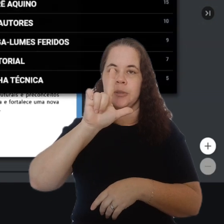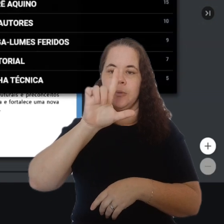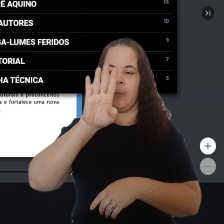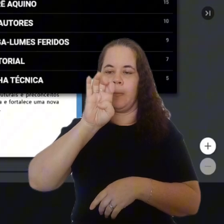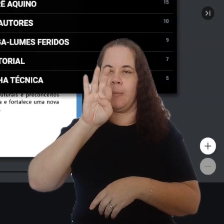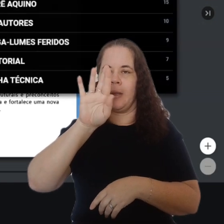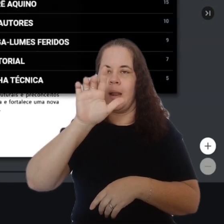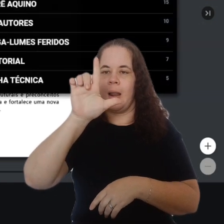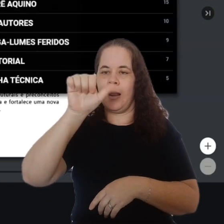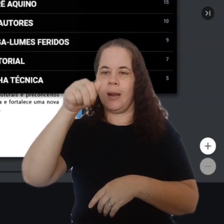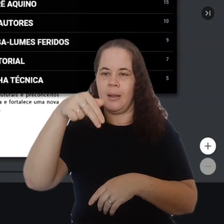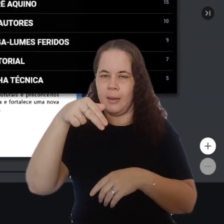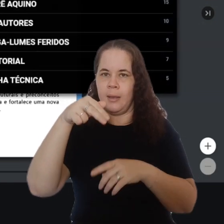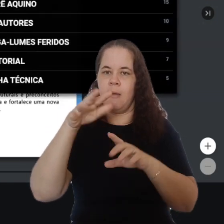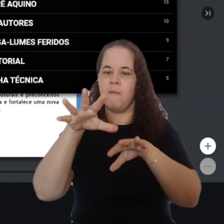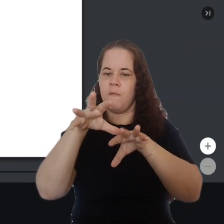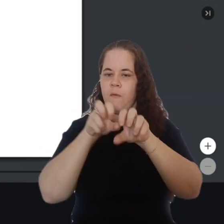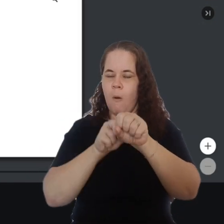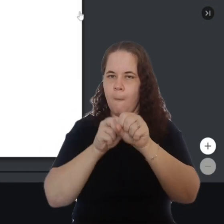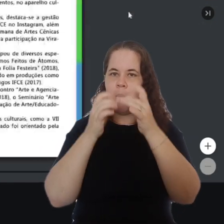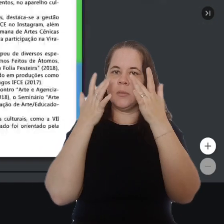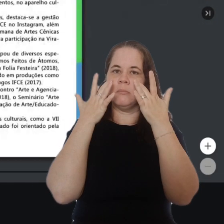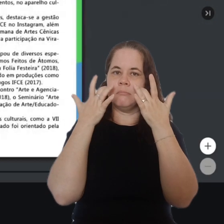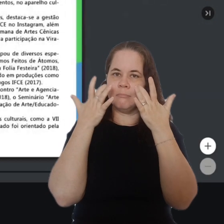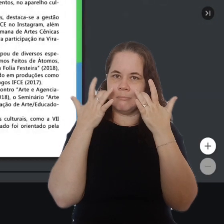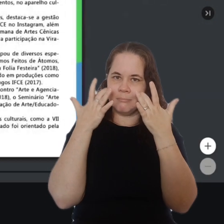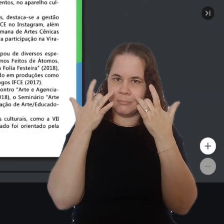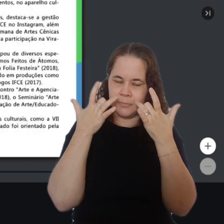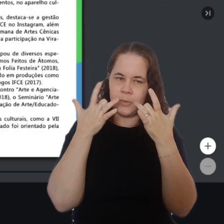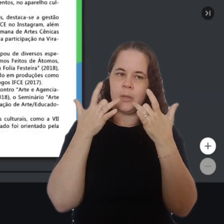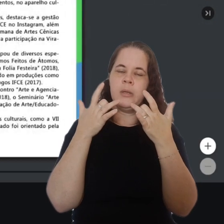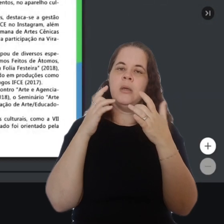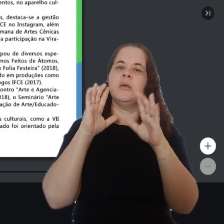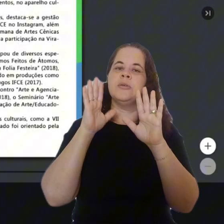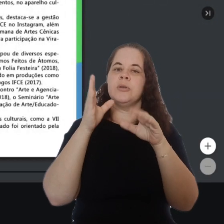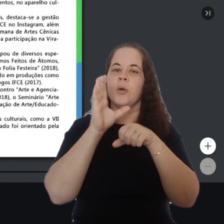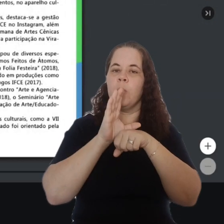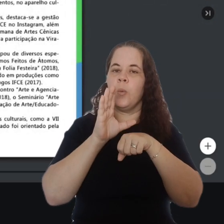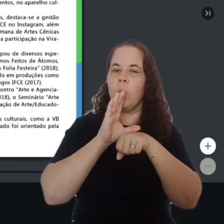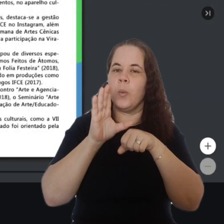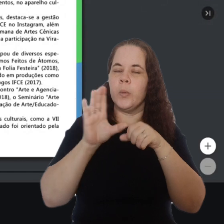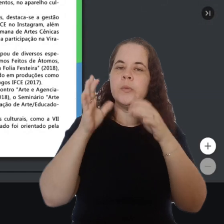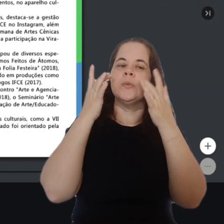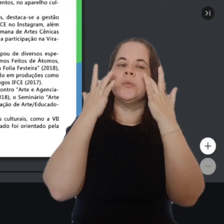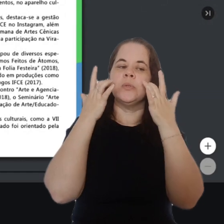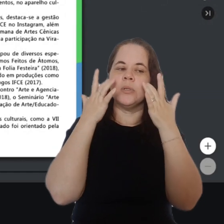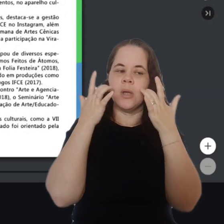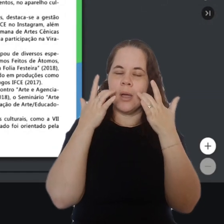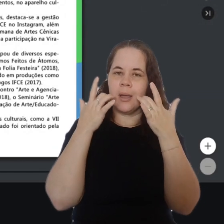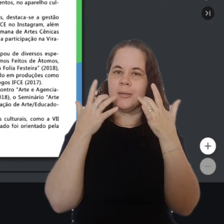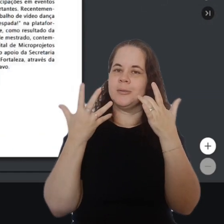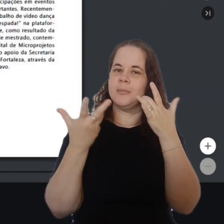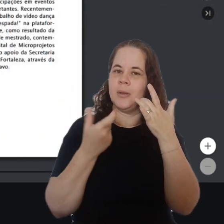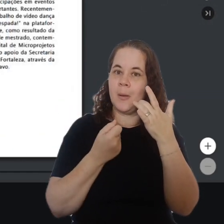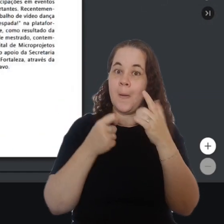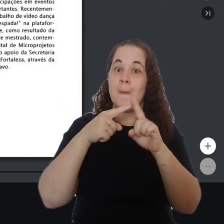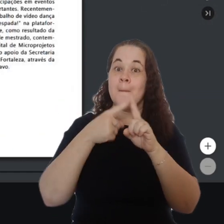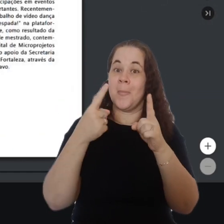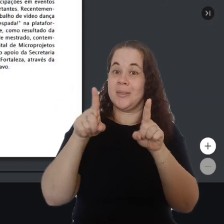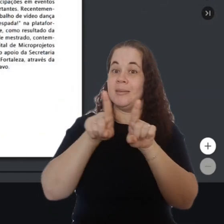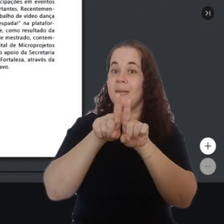artista, né? É formado em artes cênicas, fez o curso Princípios Básicos de Teatro, que é um curso muito É tradicional que bailarino, né?